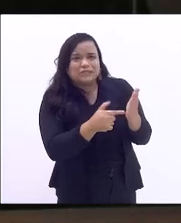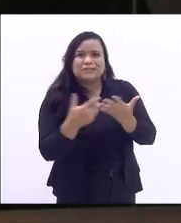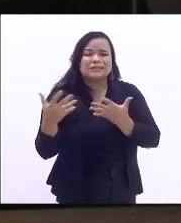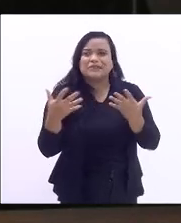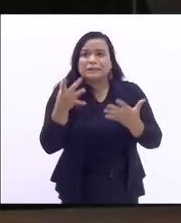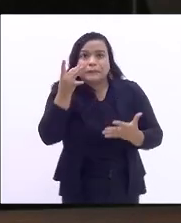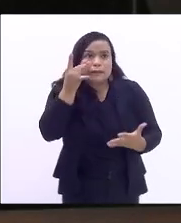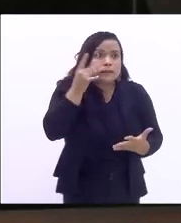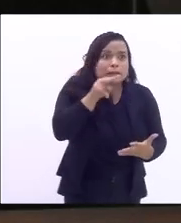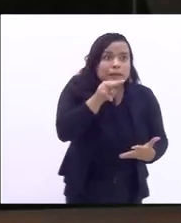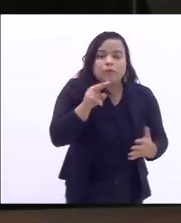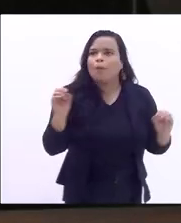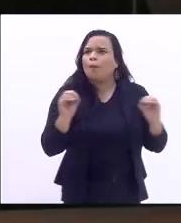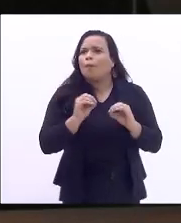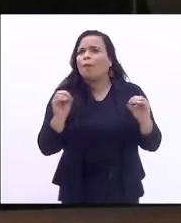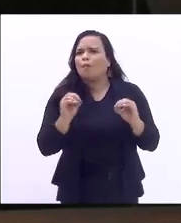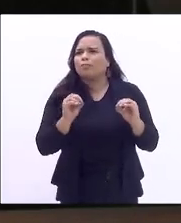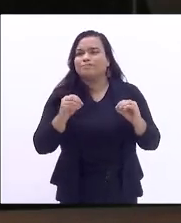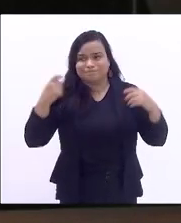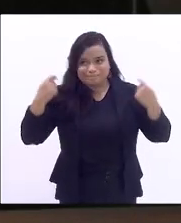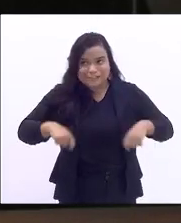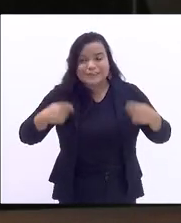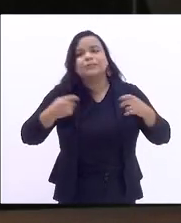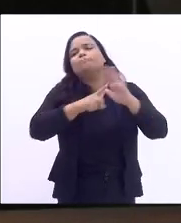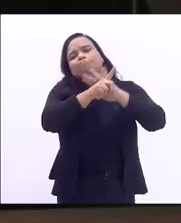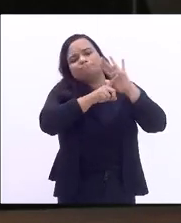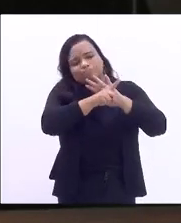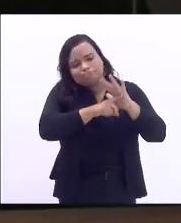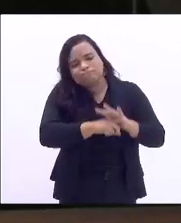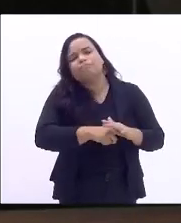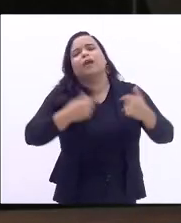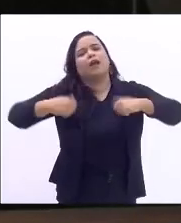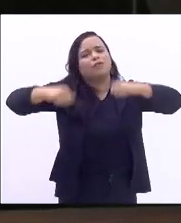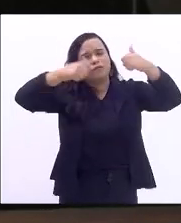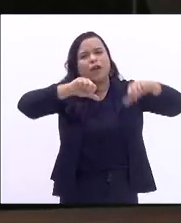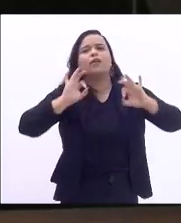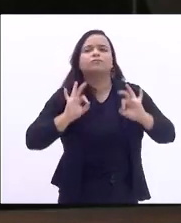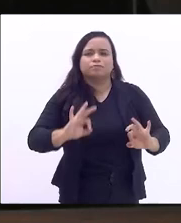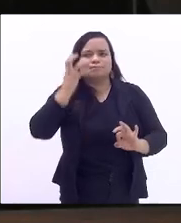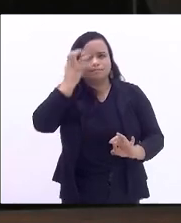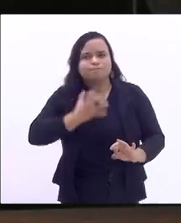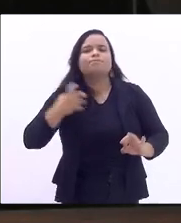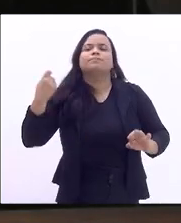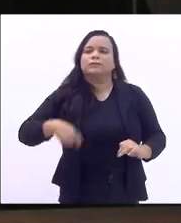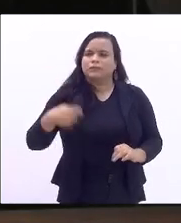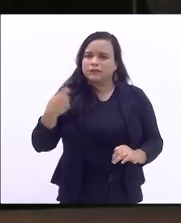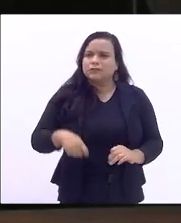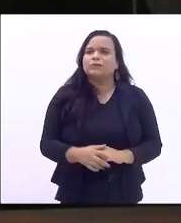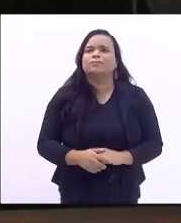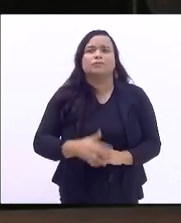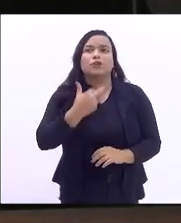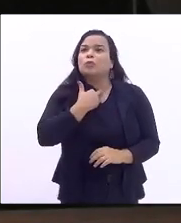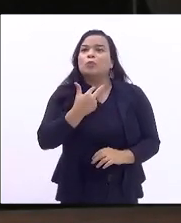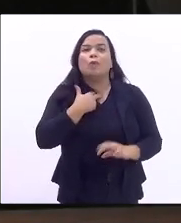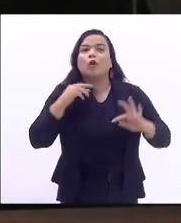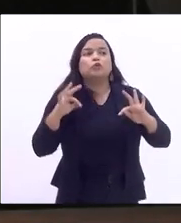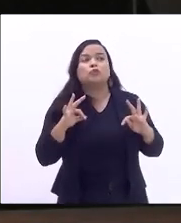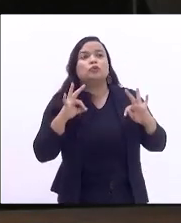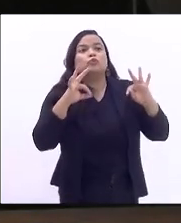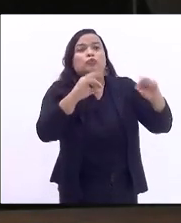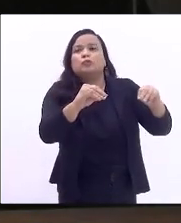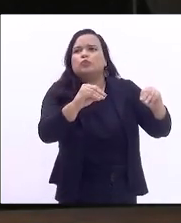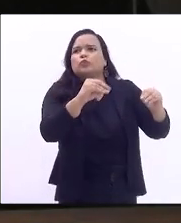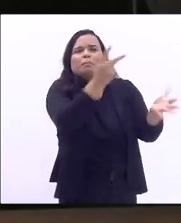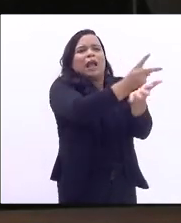precisa ser muito bem apurado não podemos colocar no mesmo Balaio todo esse